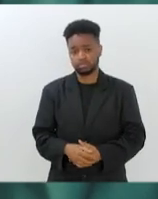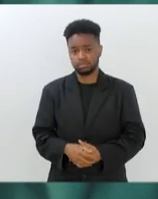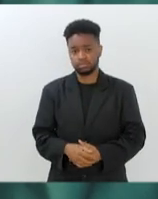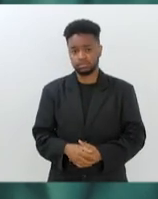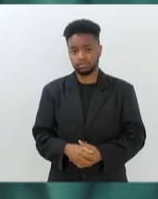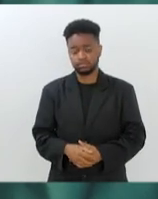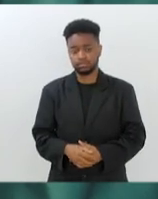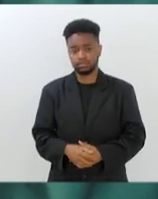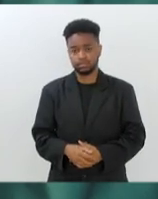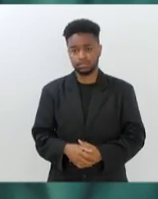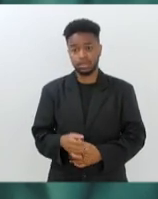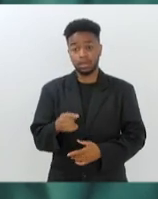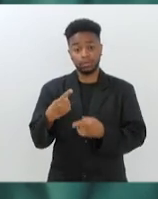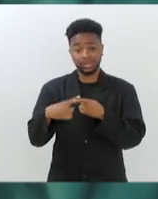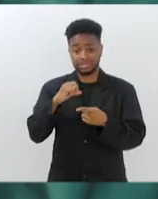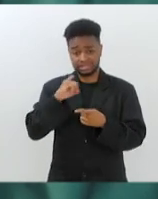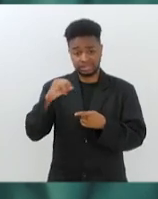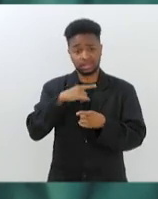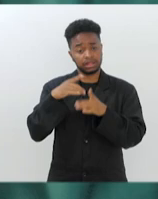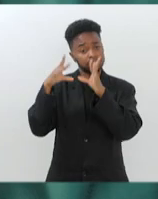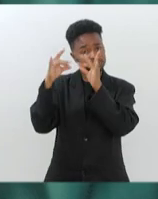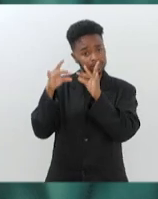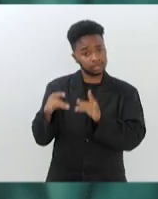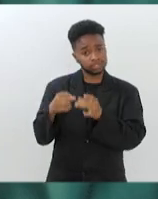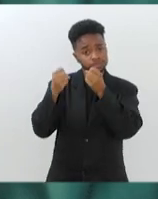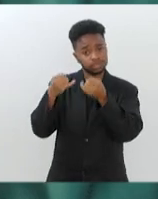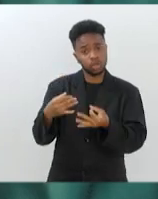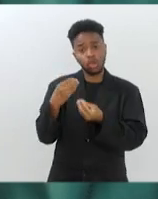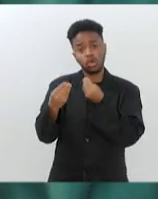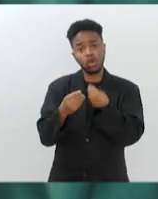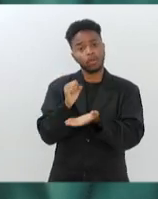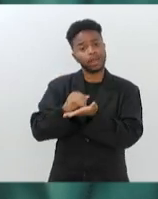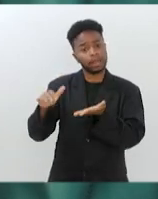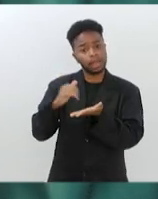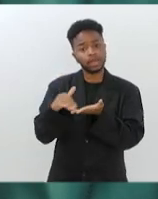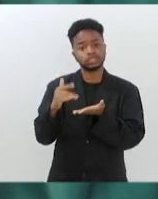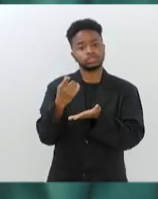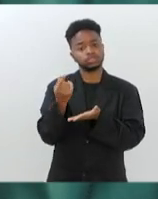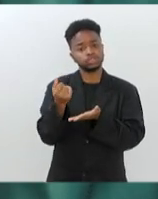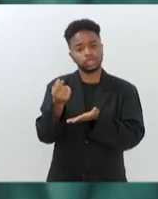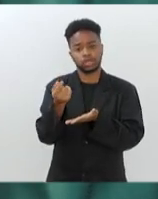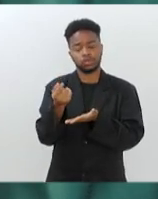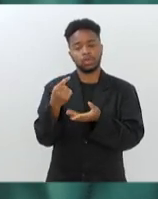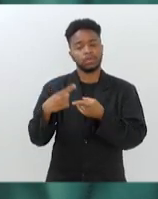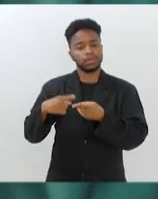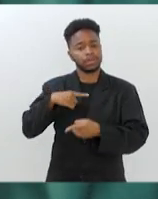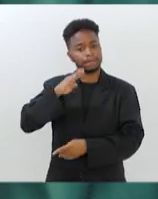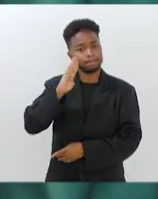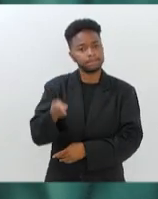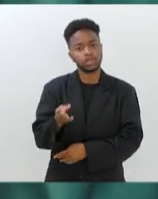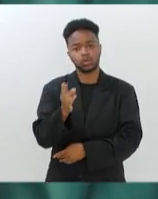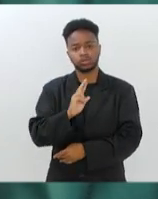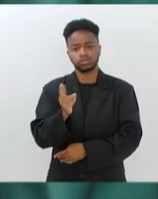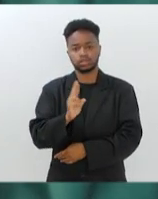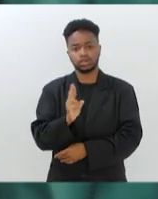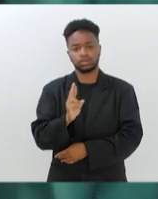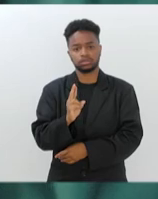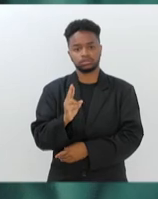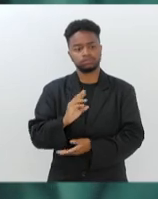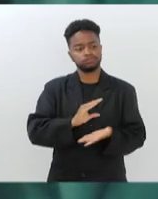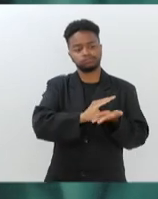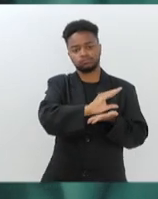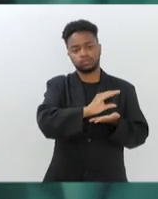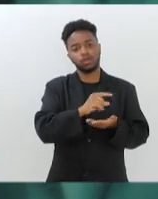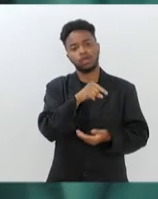ali tudo minuciosamente explicadinho como tá sendo gasto cada centavo dos bilhões a qual vossa